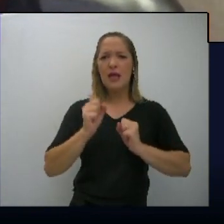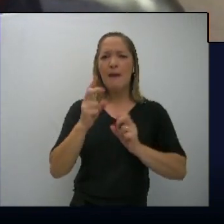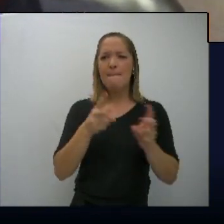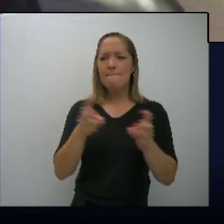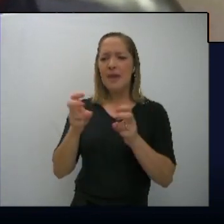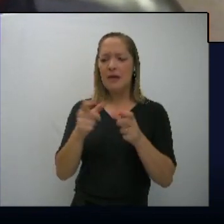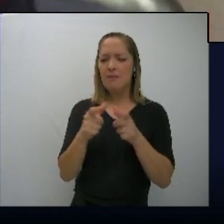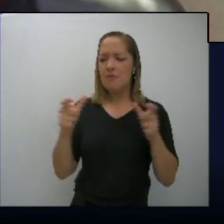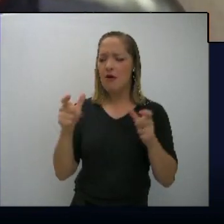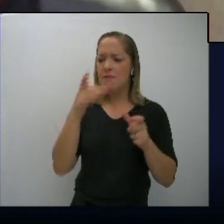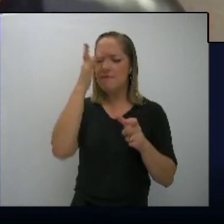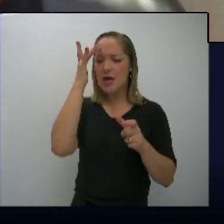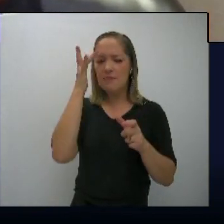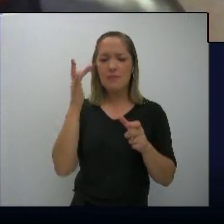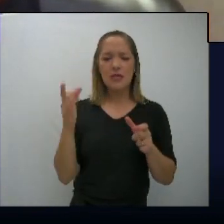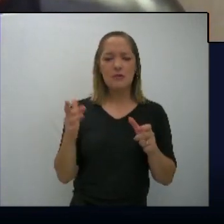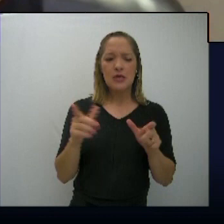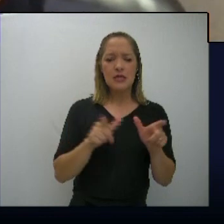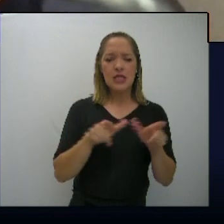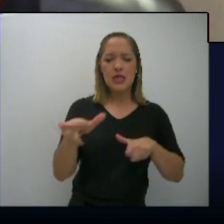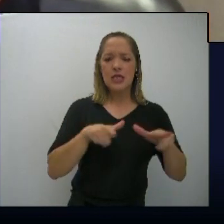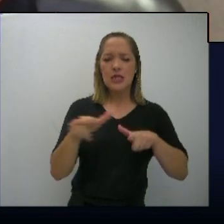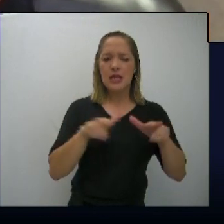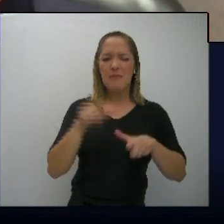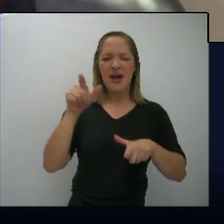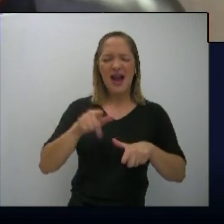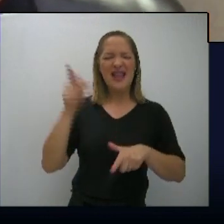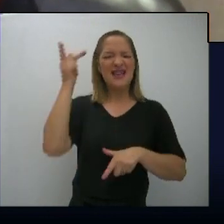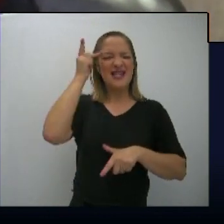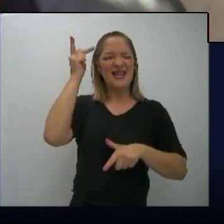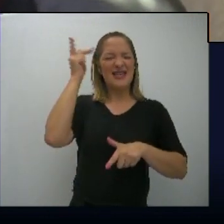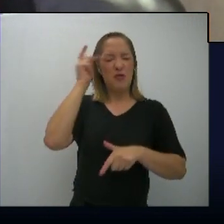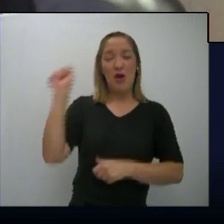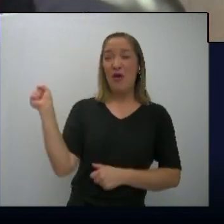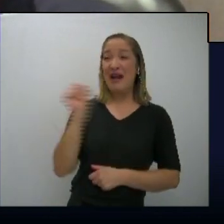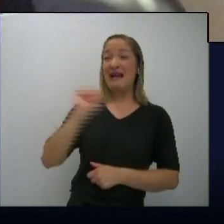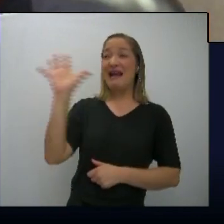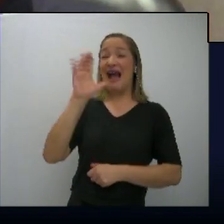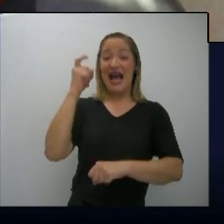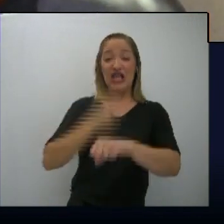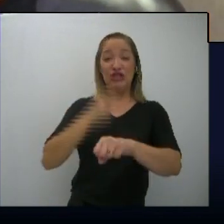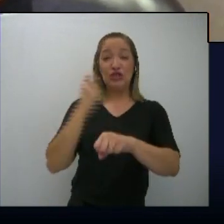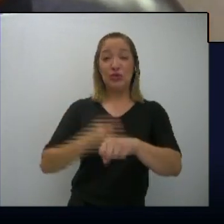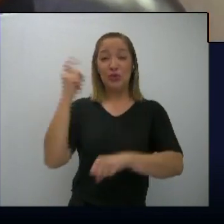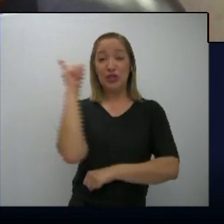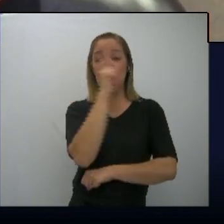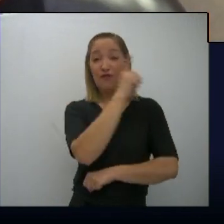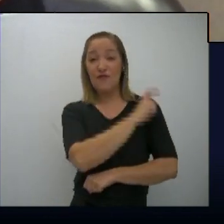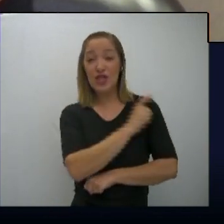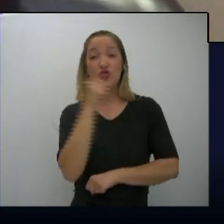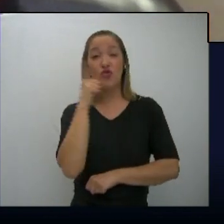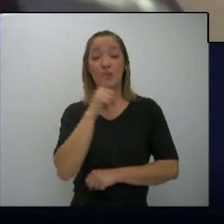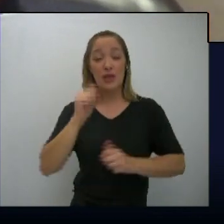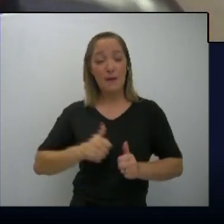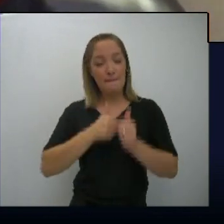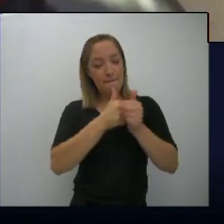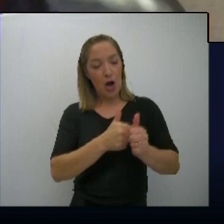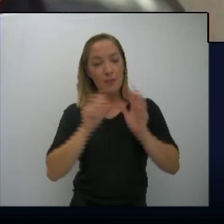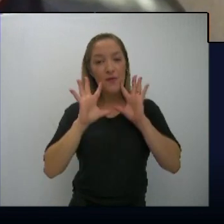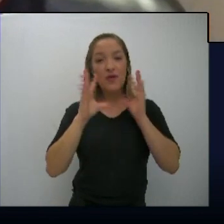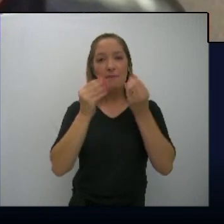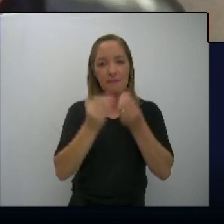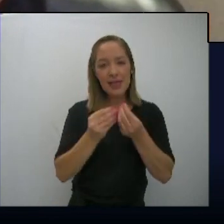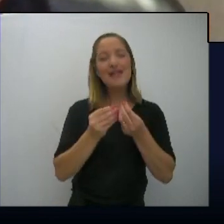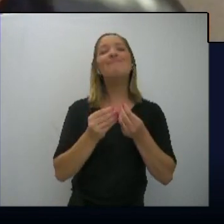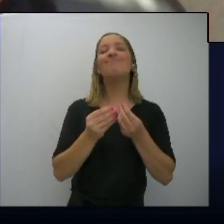aqui trabalha em São Paulo é que a capital dura cara difícil né que elas conseguem ficar mais próximas da família